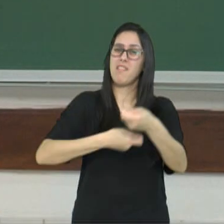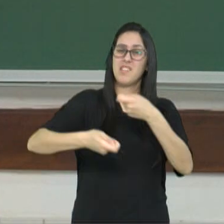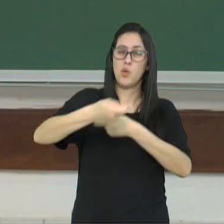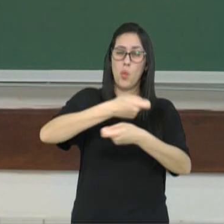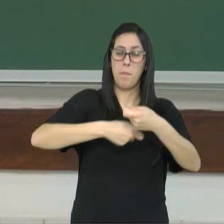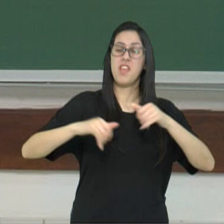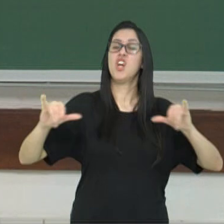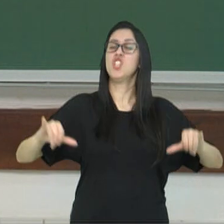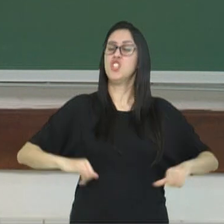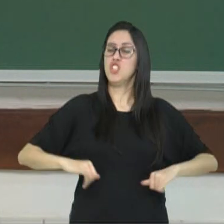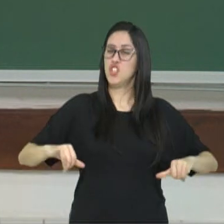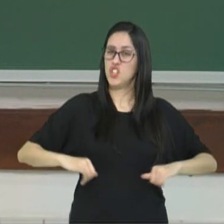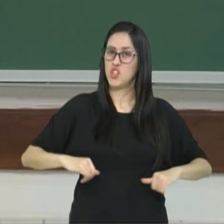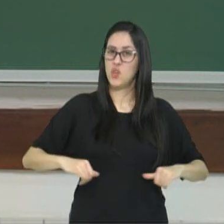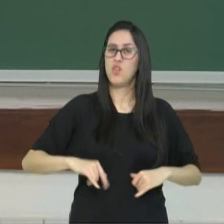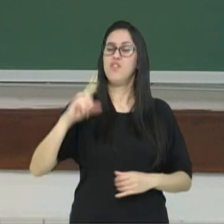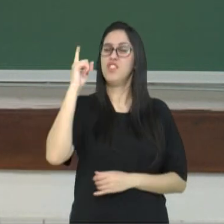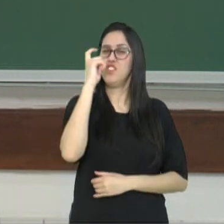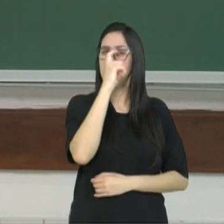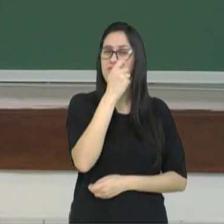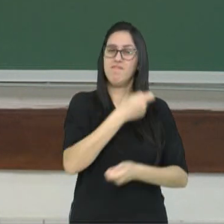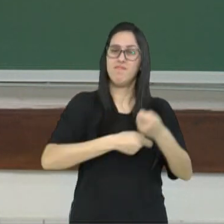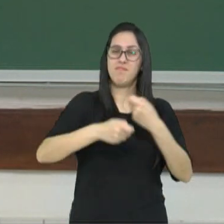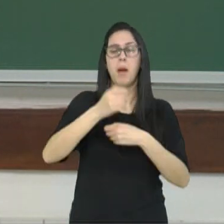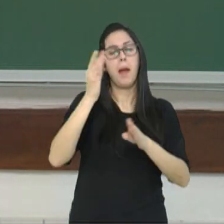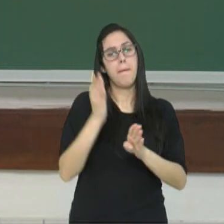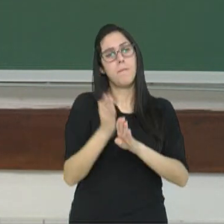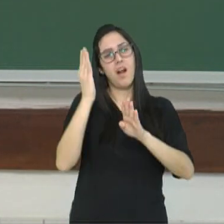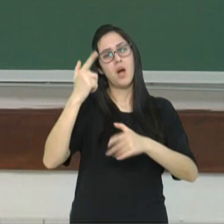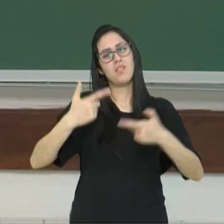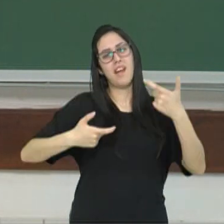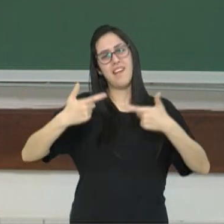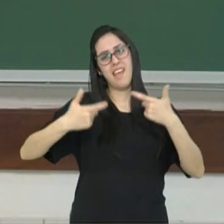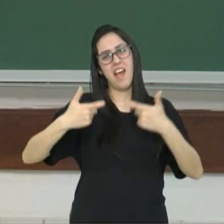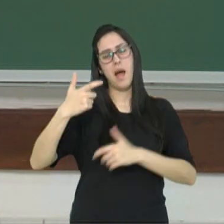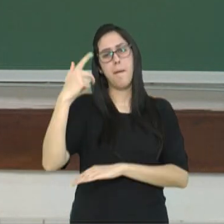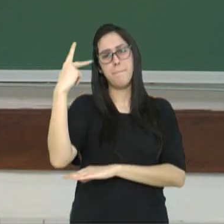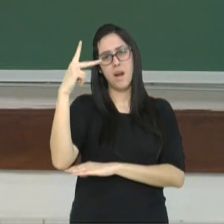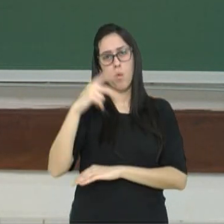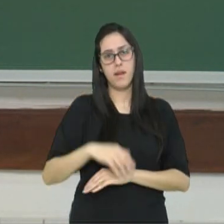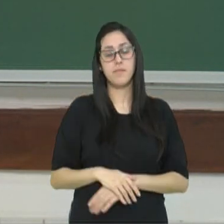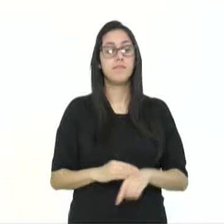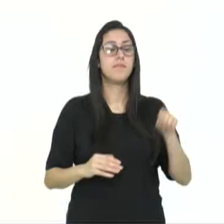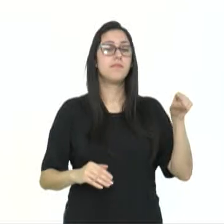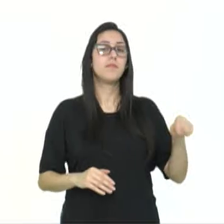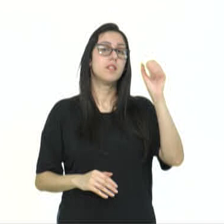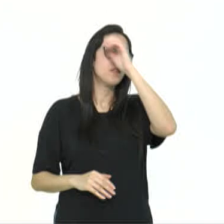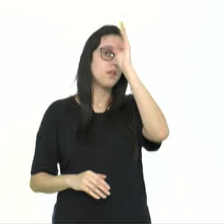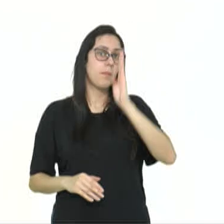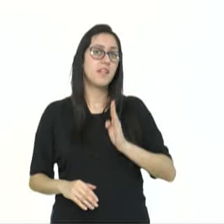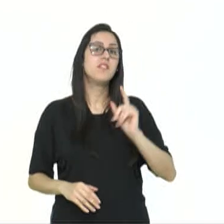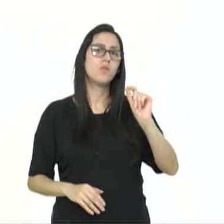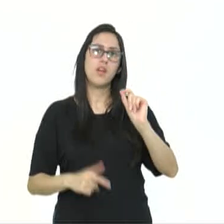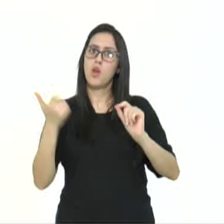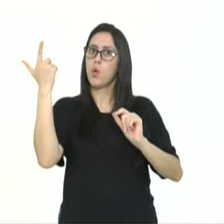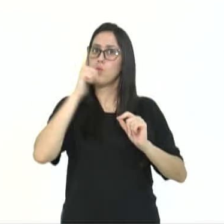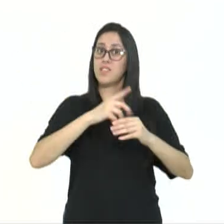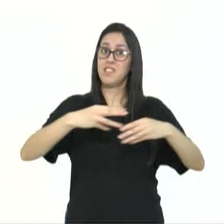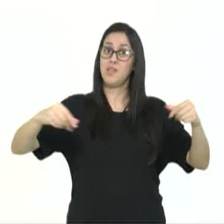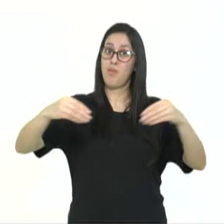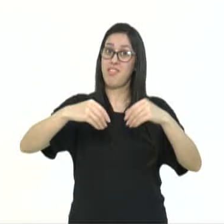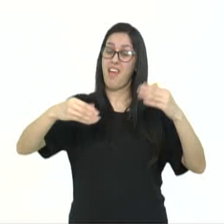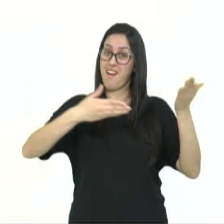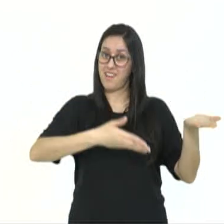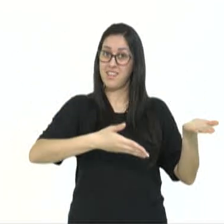sofre com problemas por causa da Guerra do Paraguai. Para o Brasil ganhou territórios, a gente venceu a